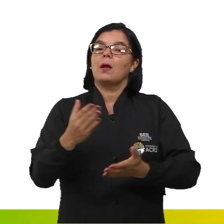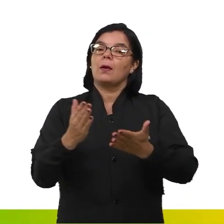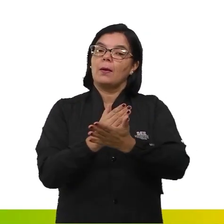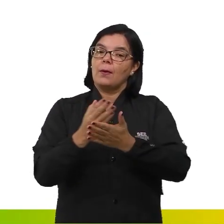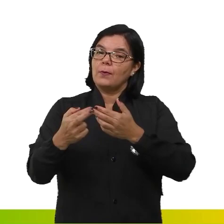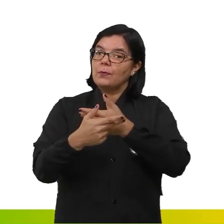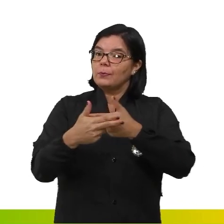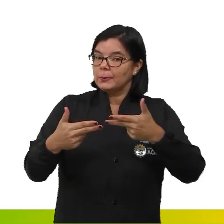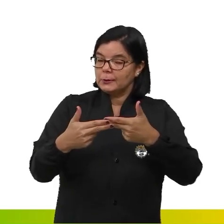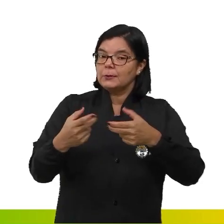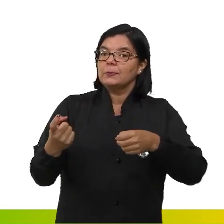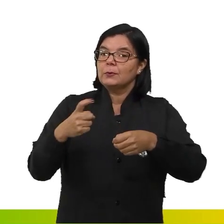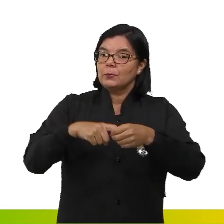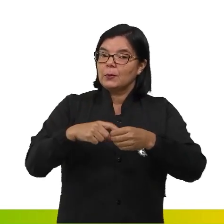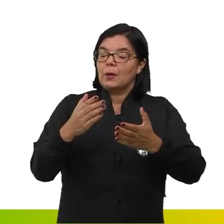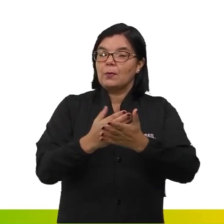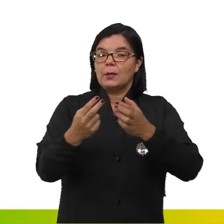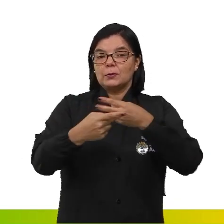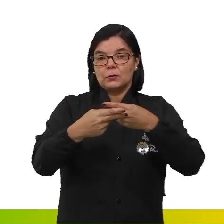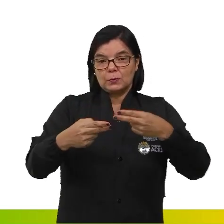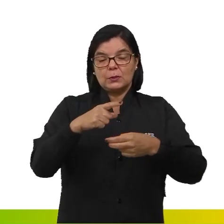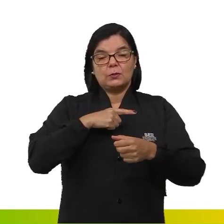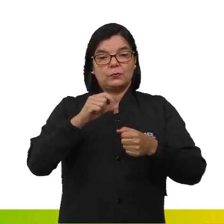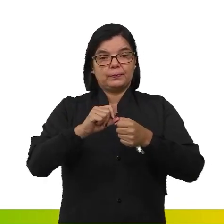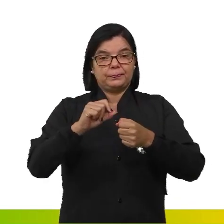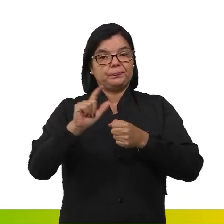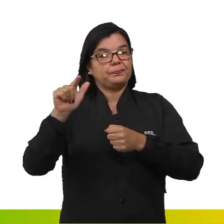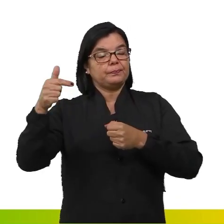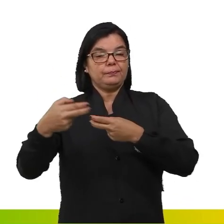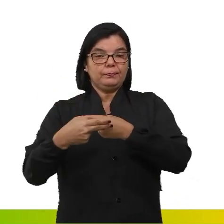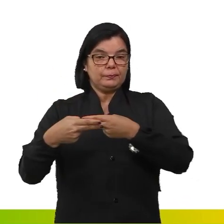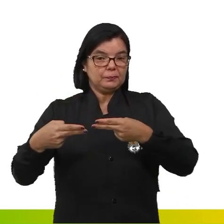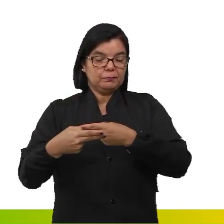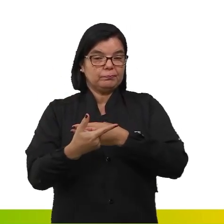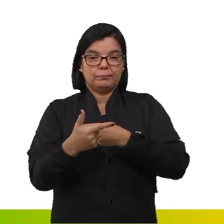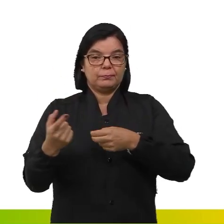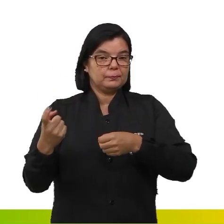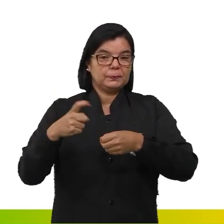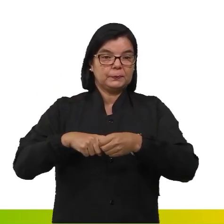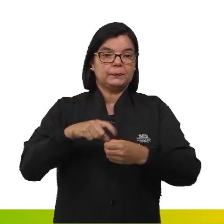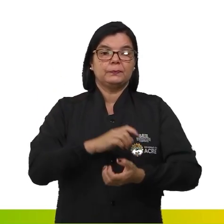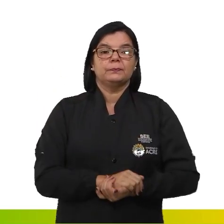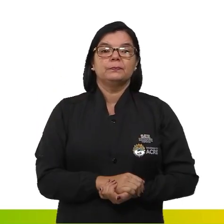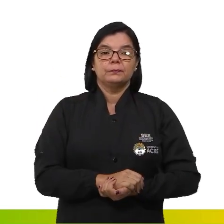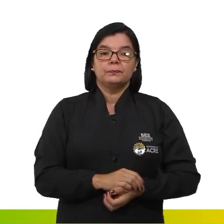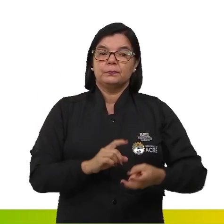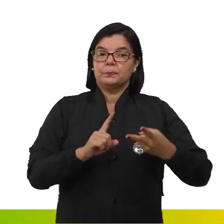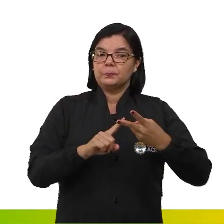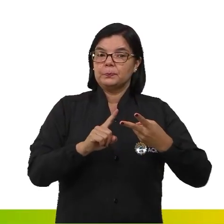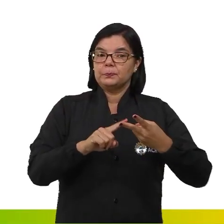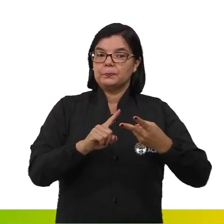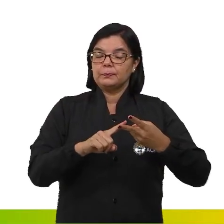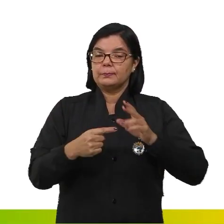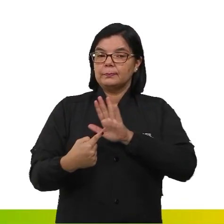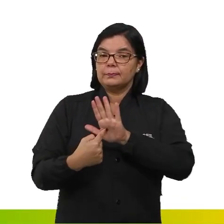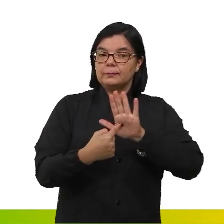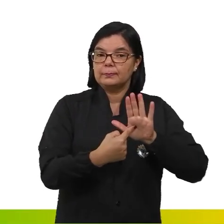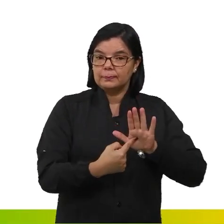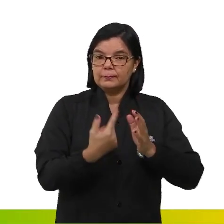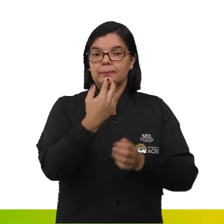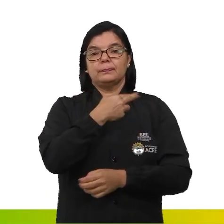alguns retornos para algumas coisas que a gente faz, outras coisas não retornam. Uma segunda coisa necessária é